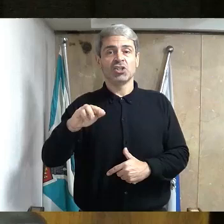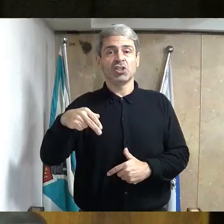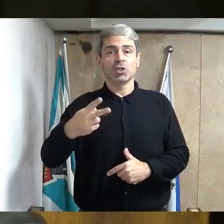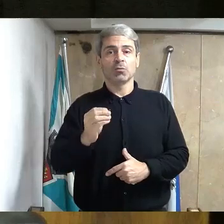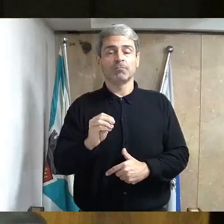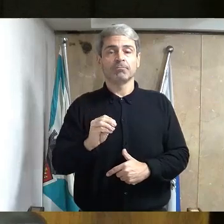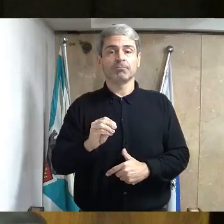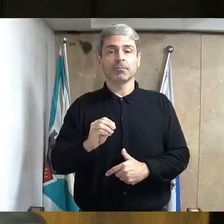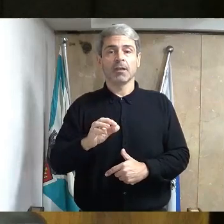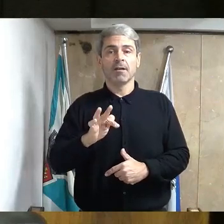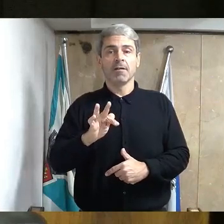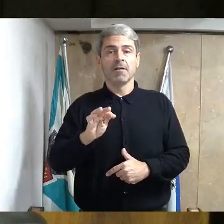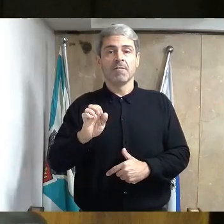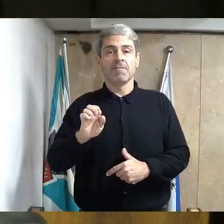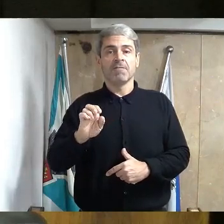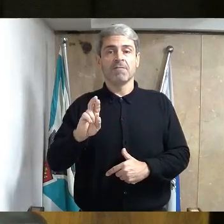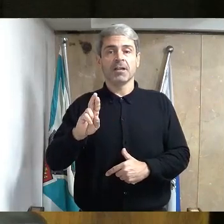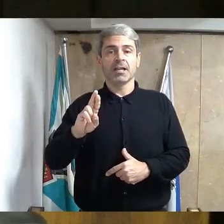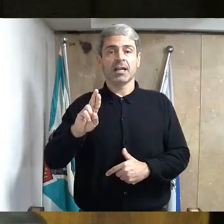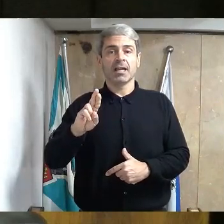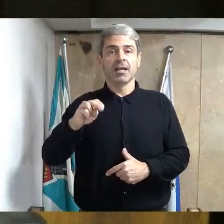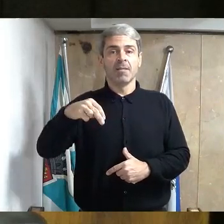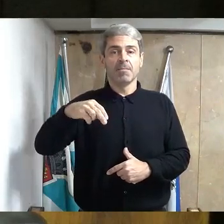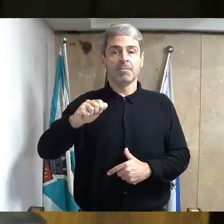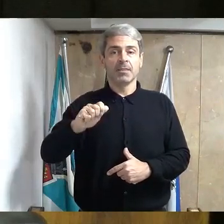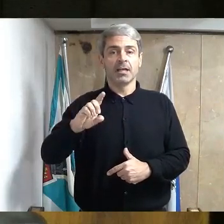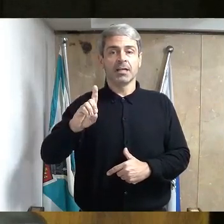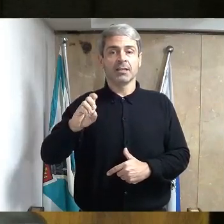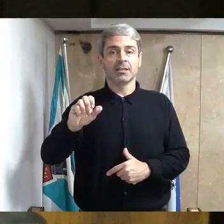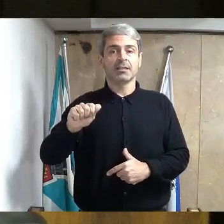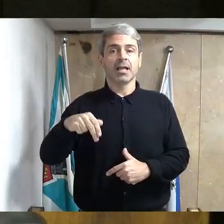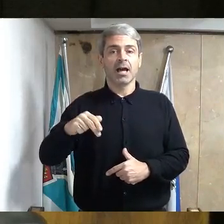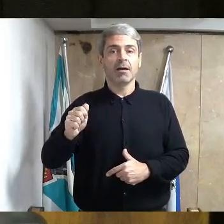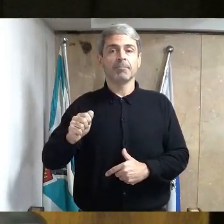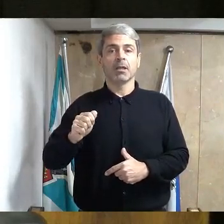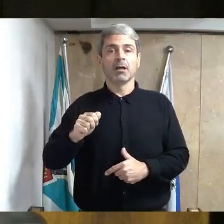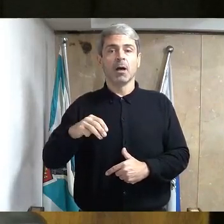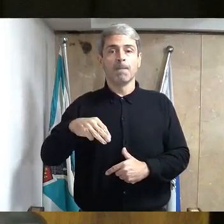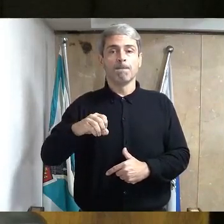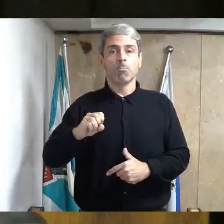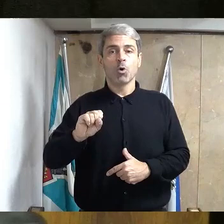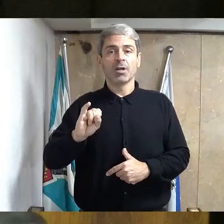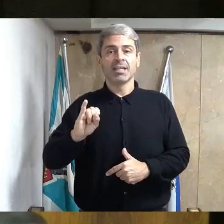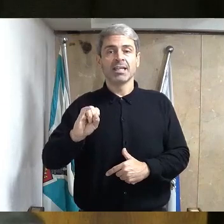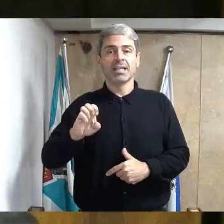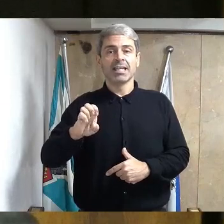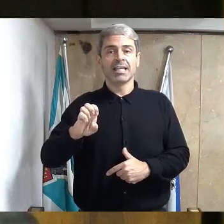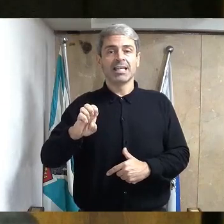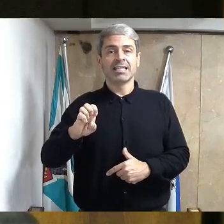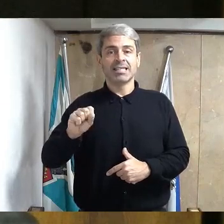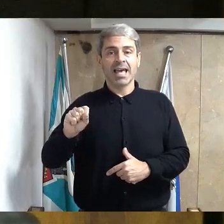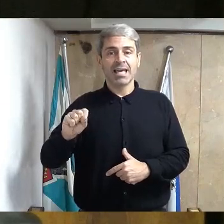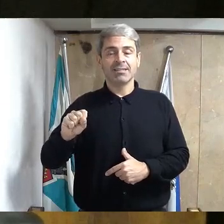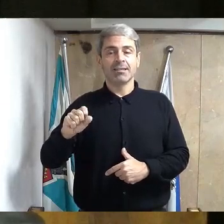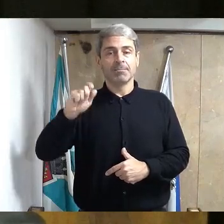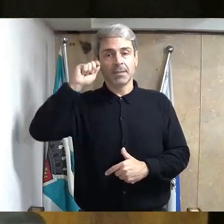Fernandinha Costa, vereador Moisés Neguinho e vereador